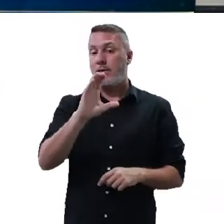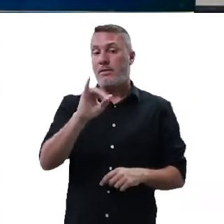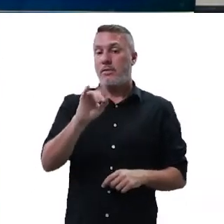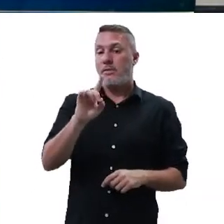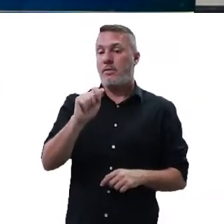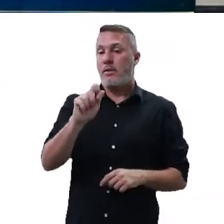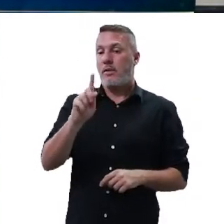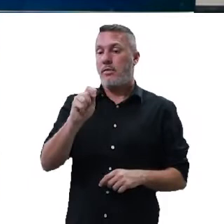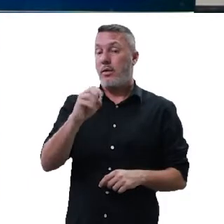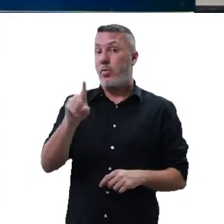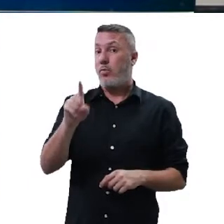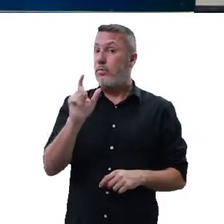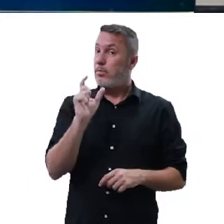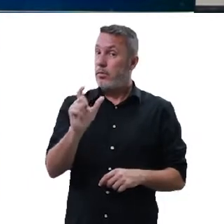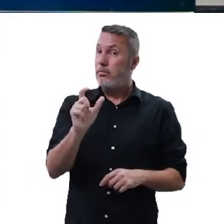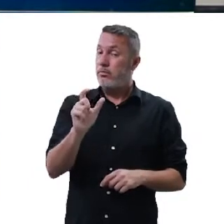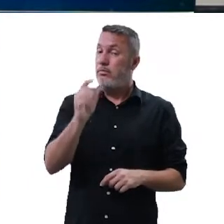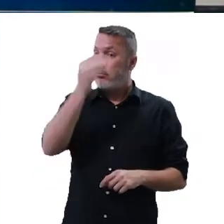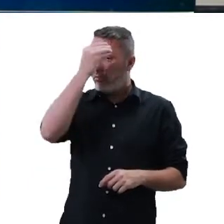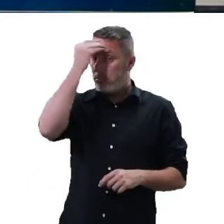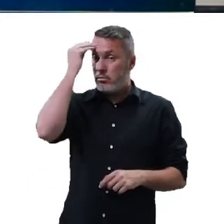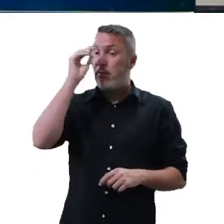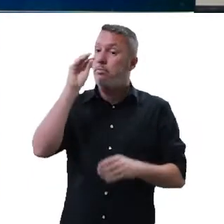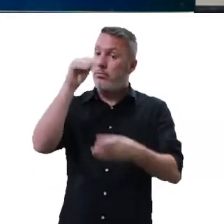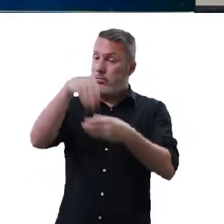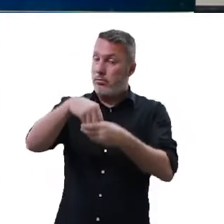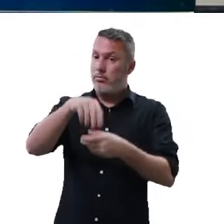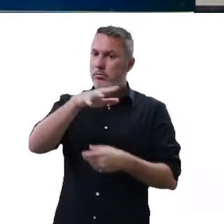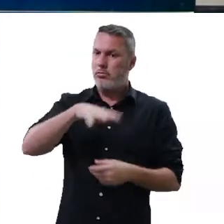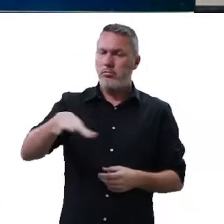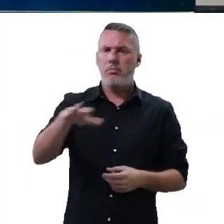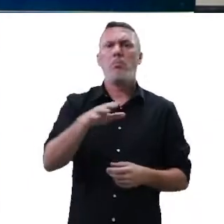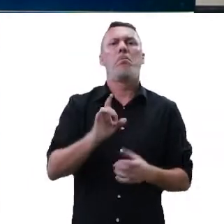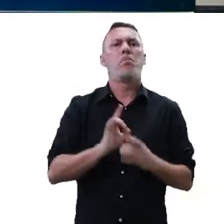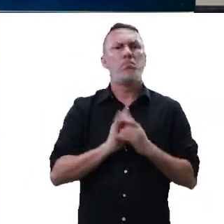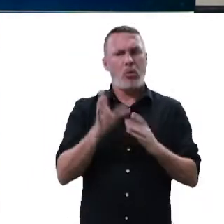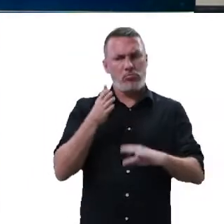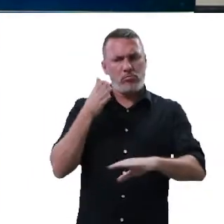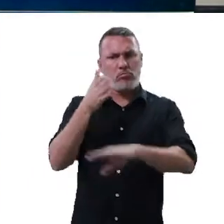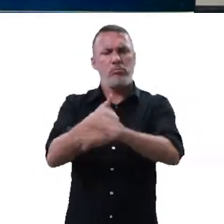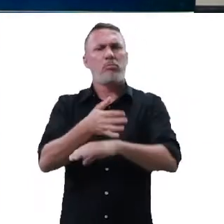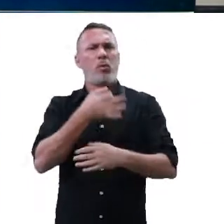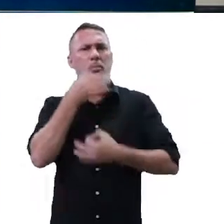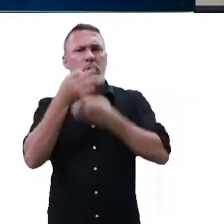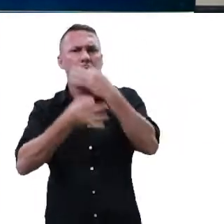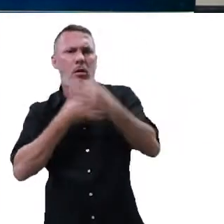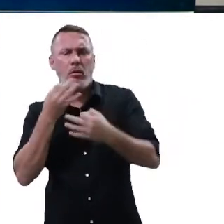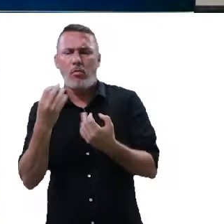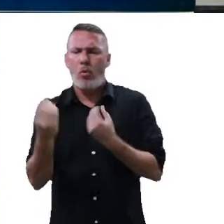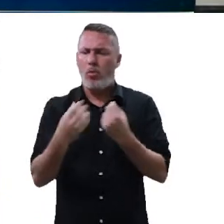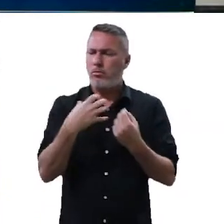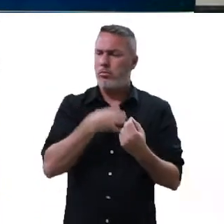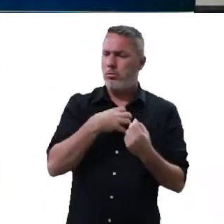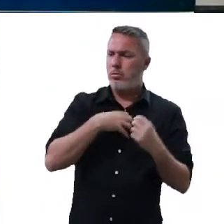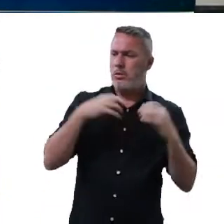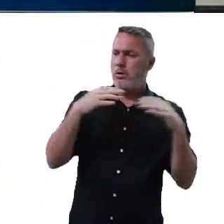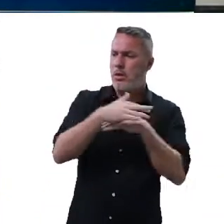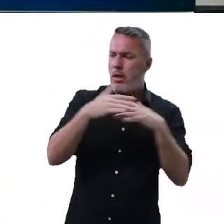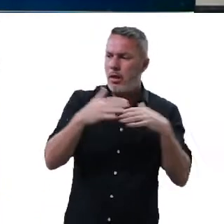pensar nesses termos: quem era o cidadão, quem era ou seja, quem podia fazer parte das decisões da